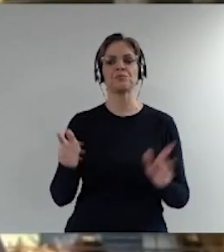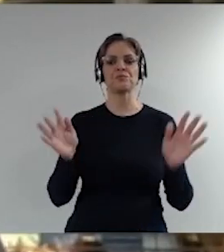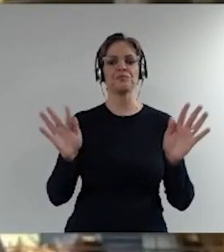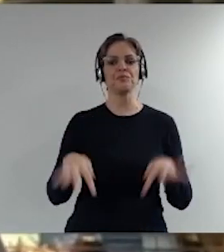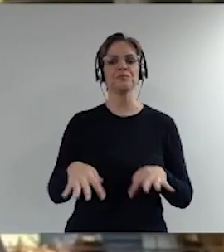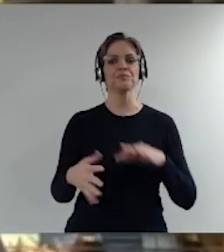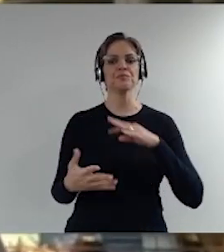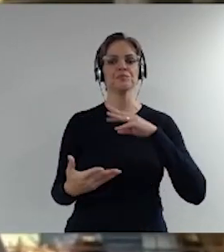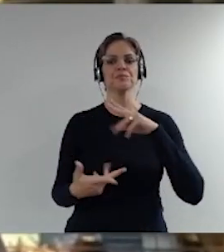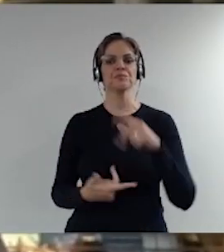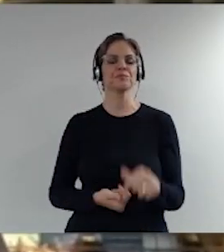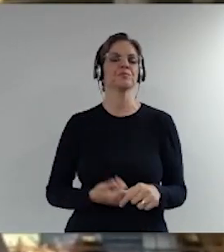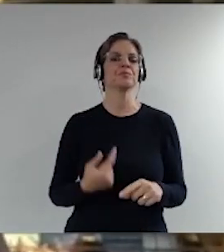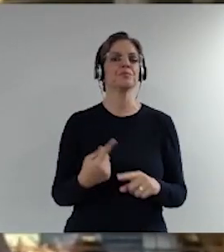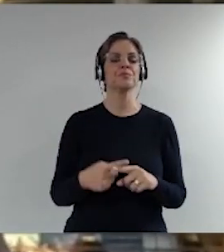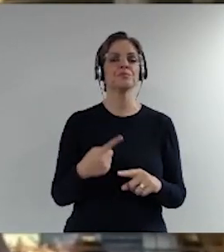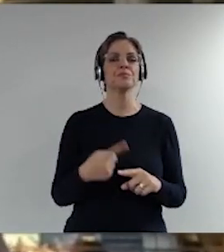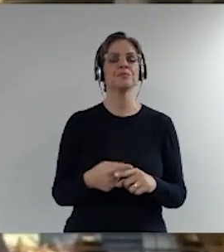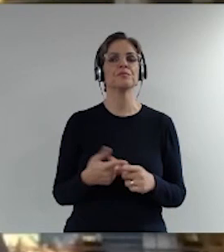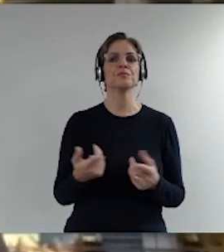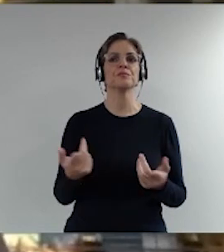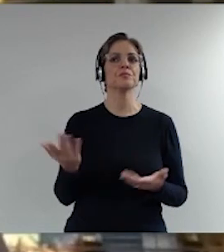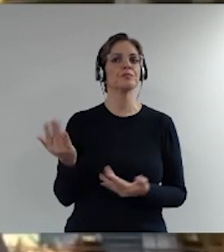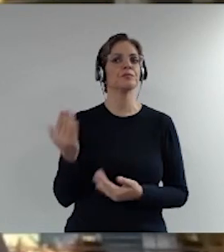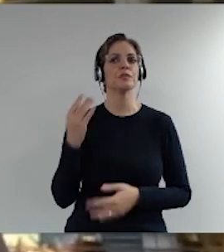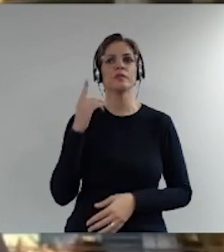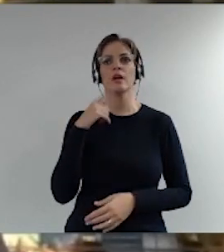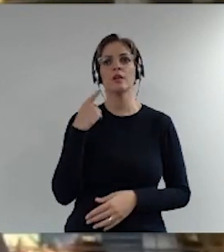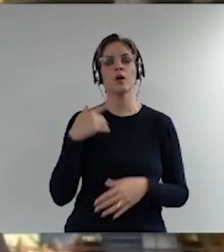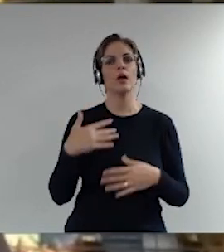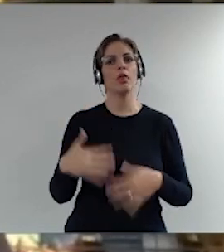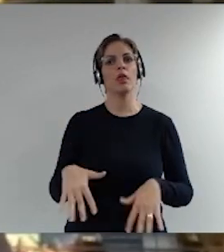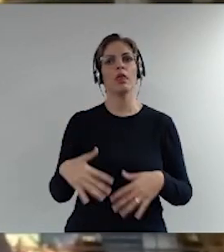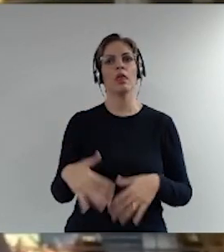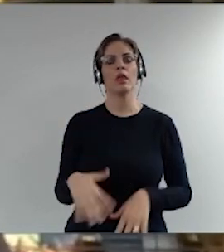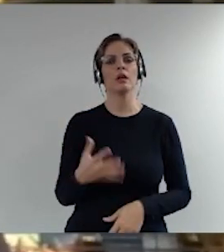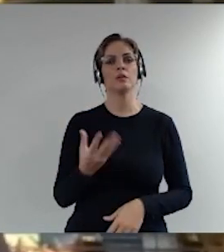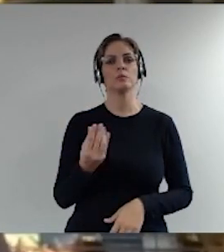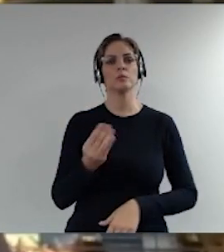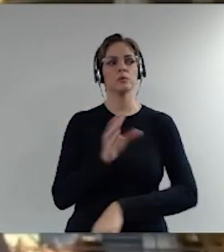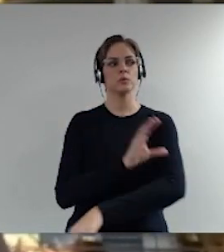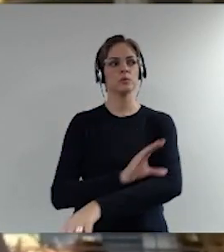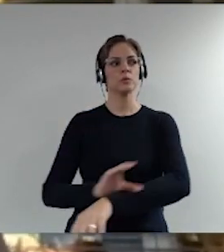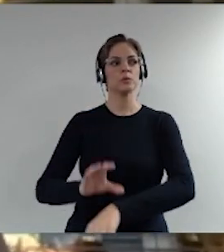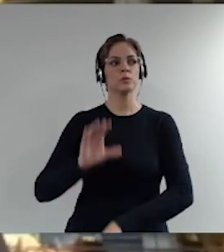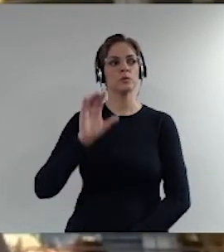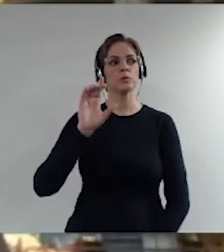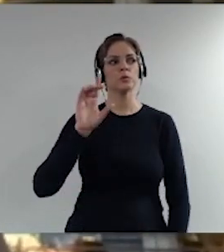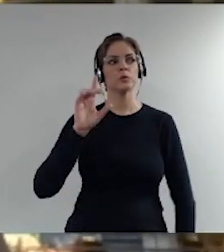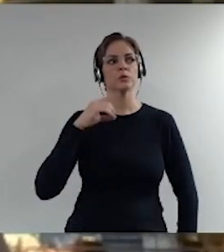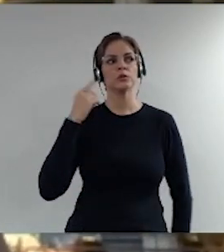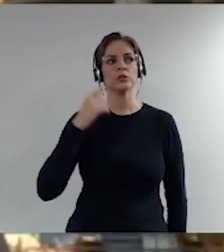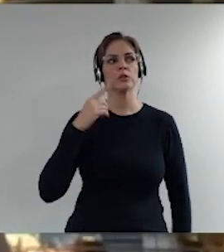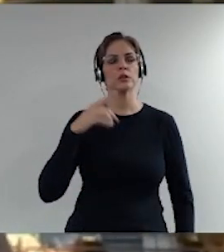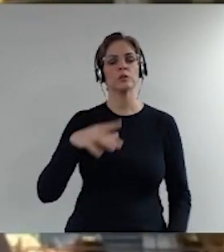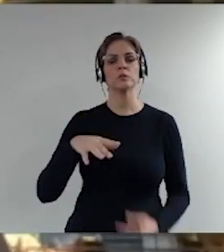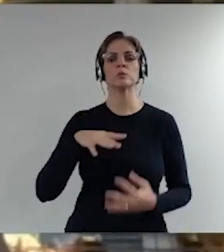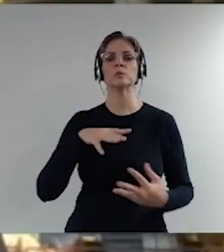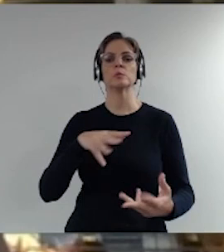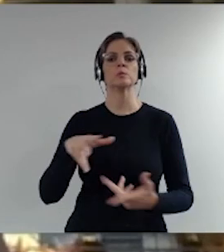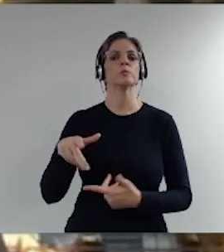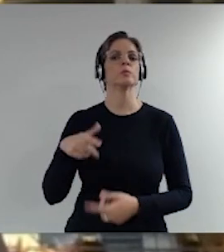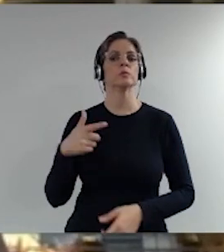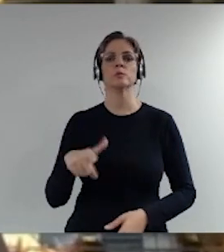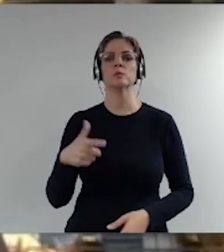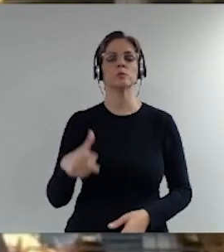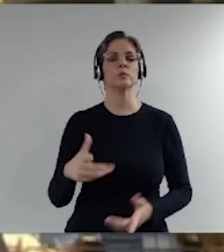advogado. Nós temos um número excessivo de cursos de direito. No mundo inteiro, nós não temos tantos